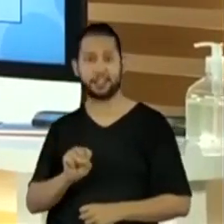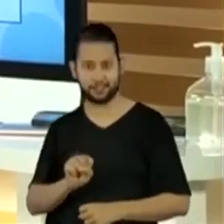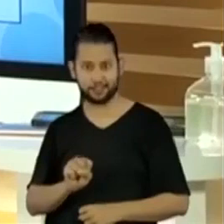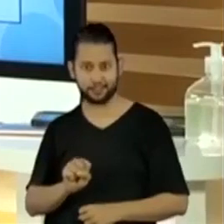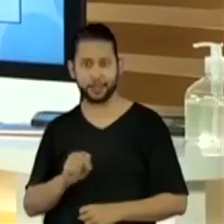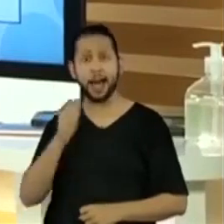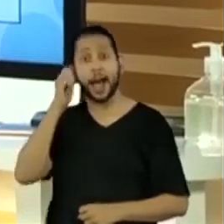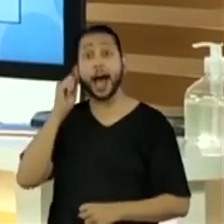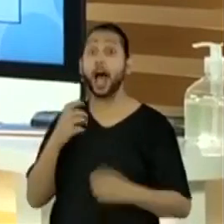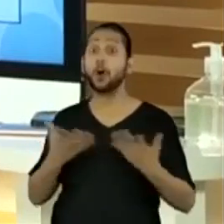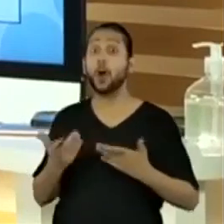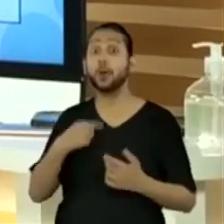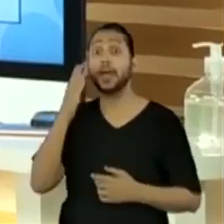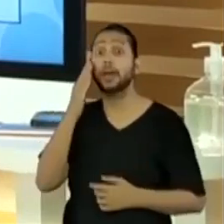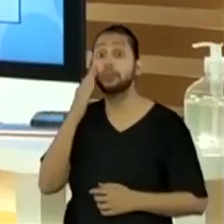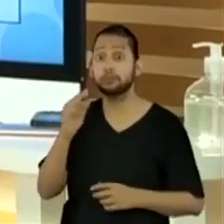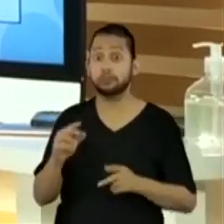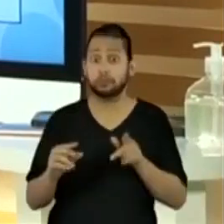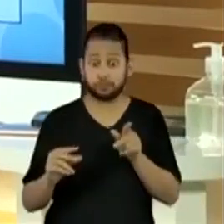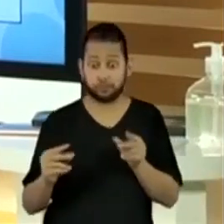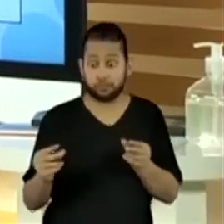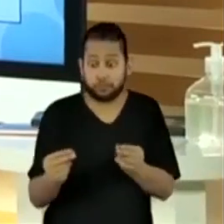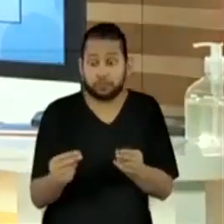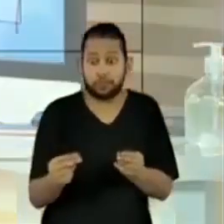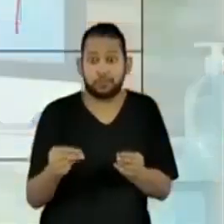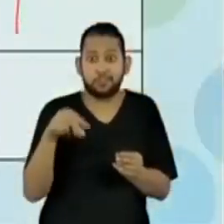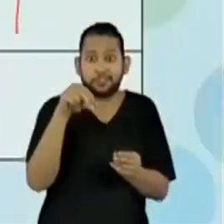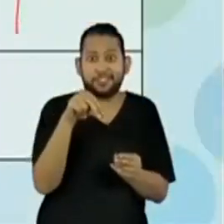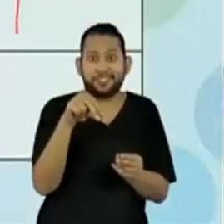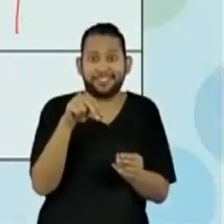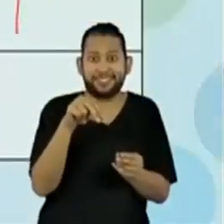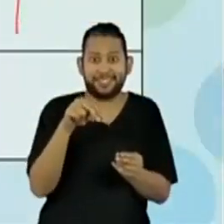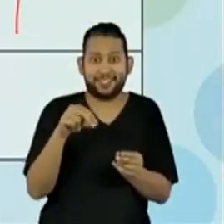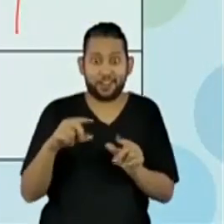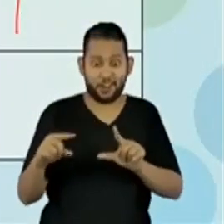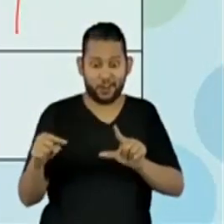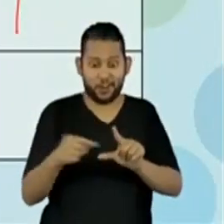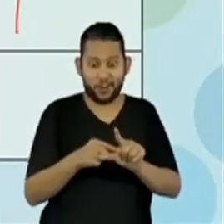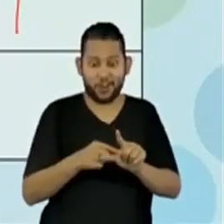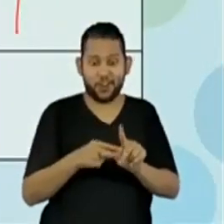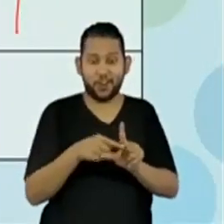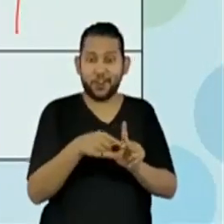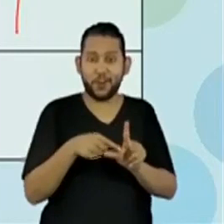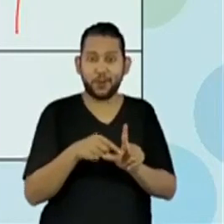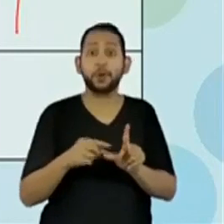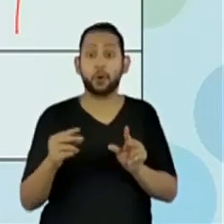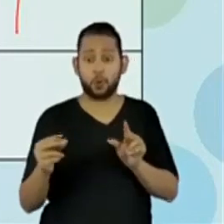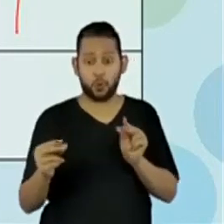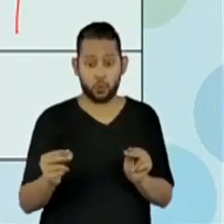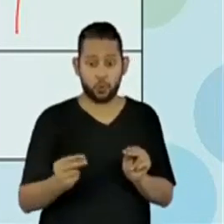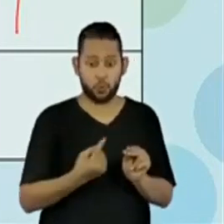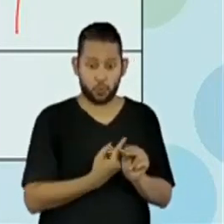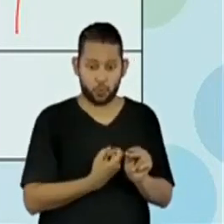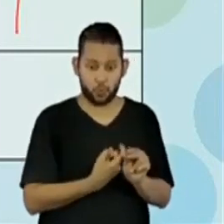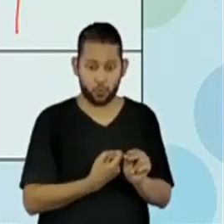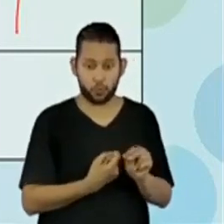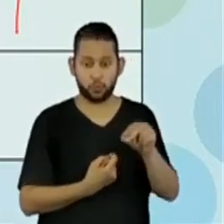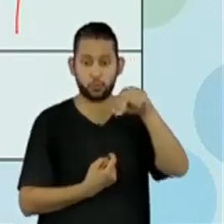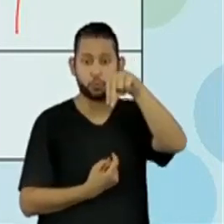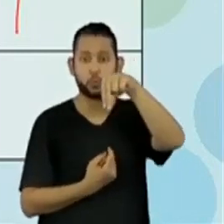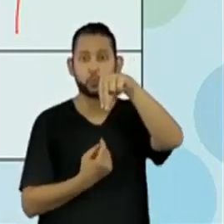As pontinhas, né? O vértice, então, 1 aqui, 2, 3,